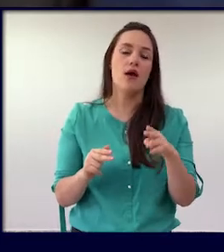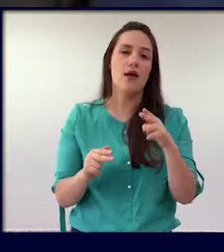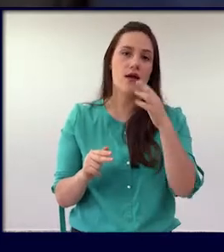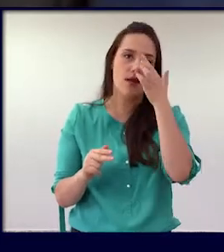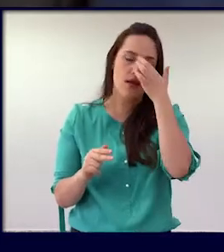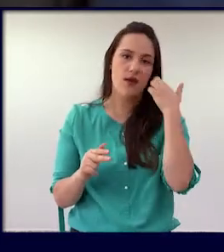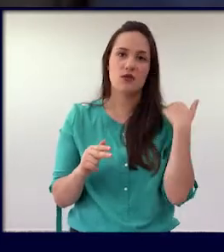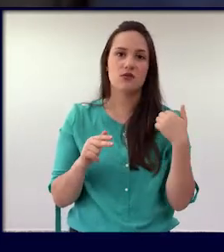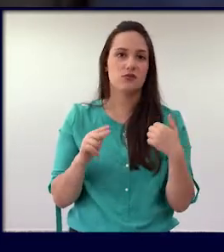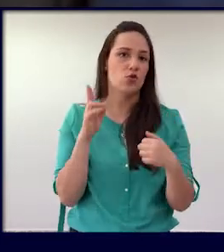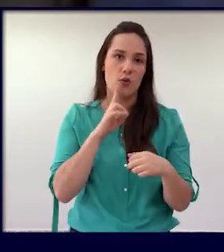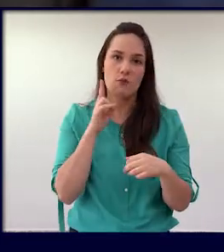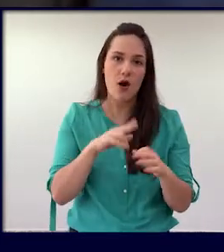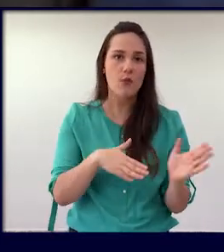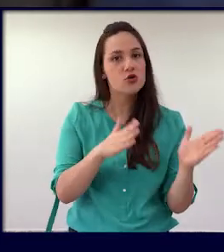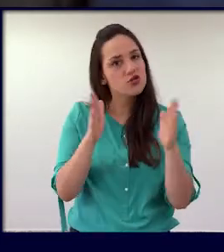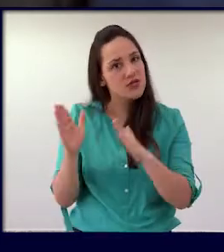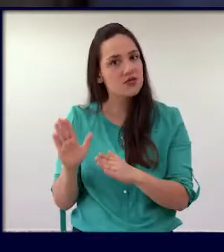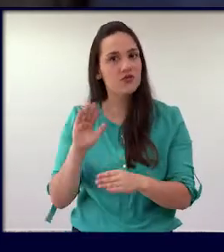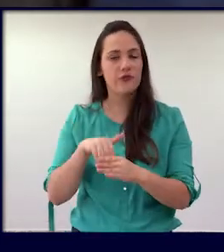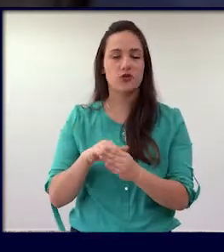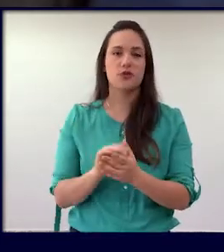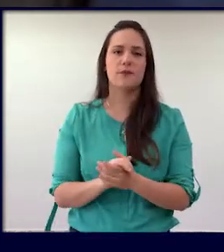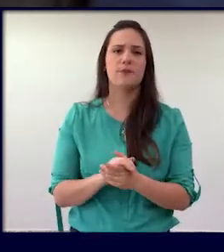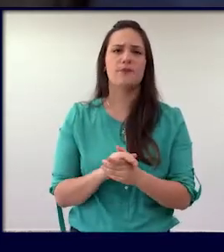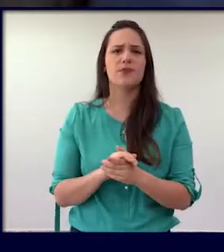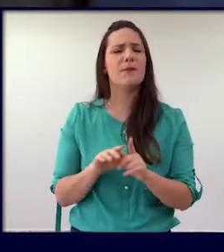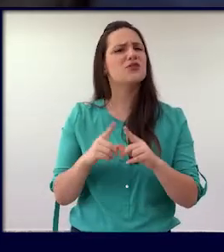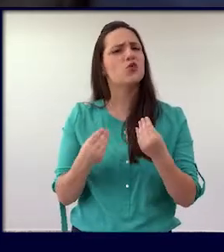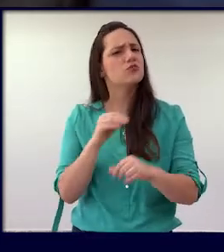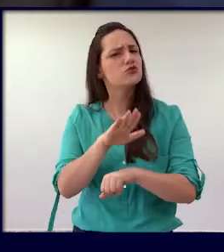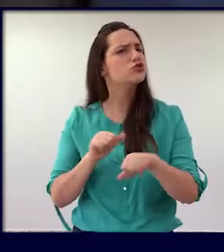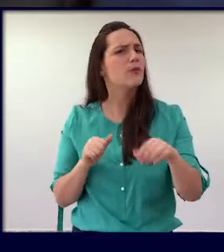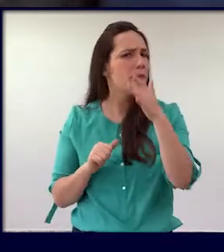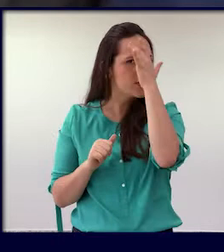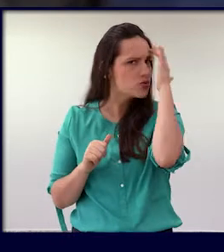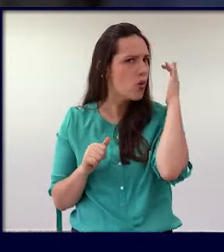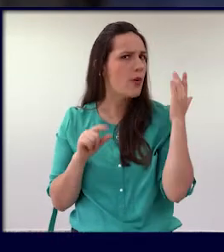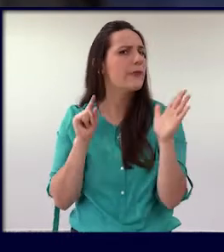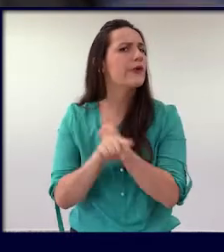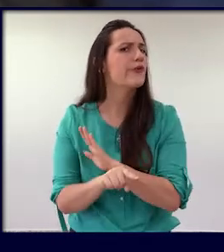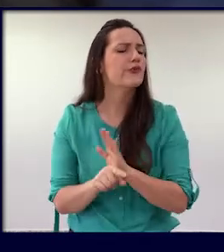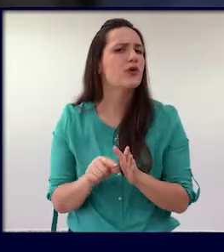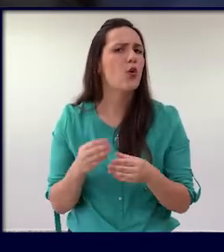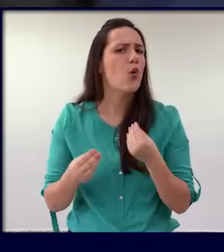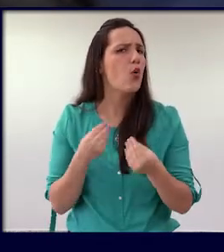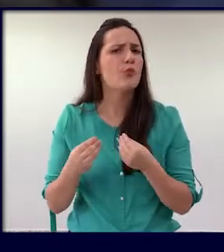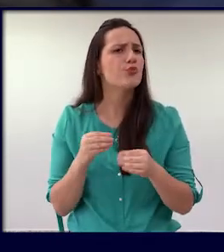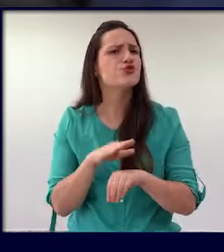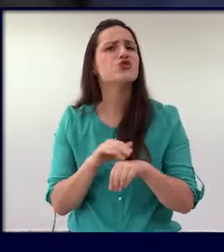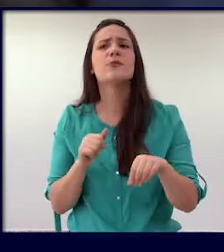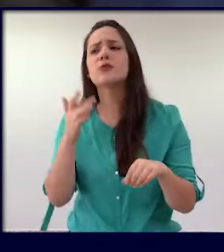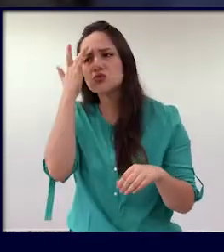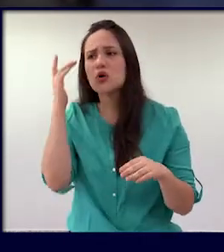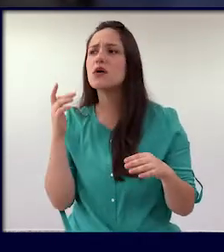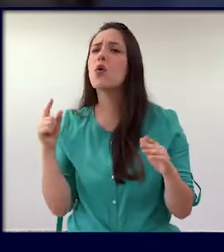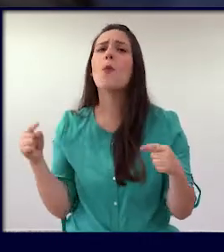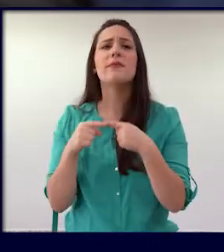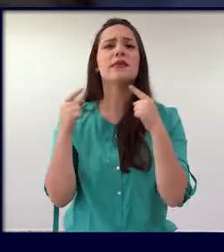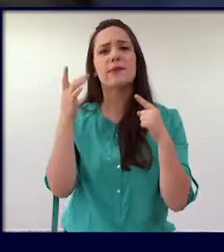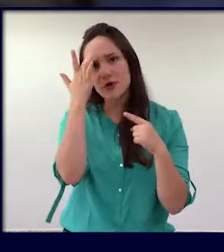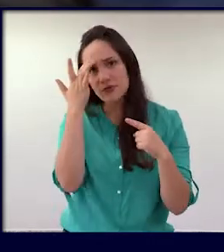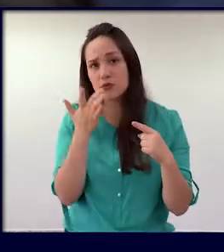democracia. Certo. E como acontecem essas convocações? Quais são os critérios que vocês usam para convocar essas pessoas para serem